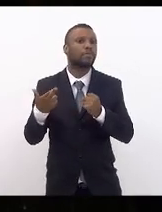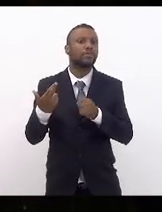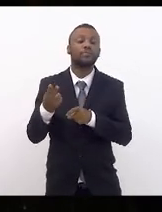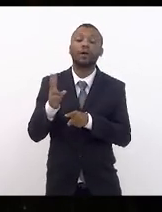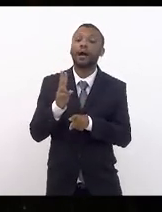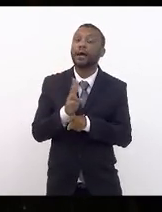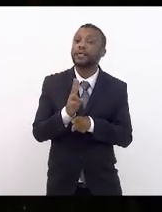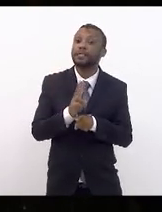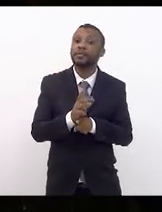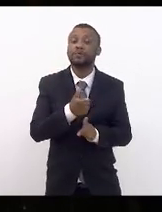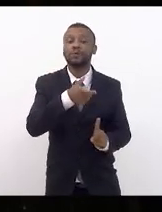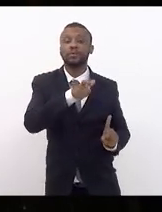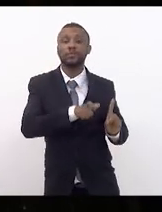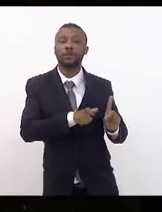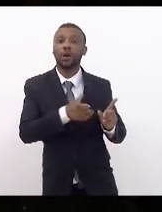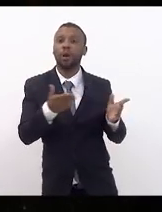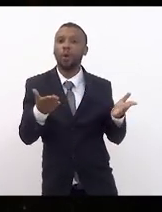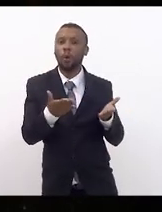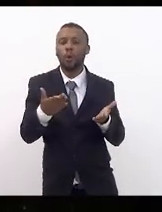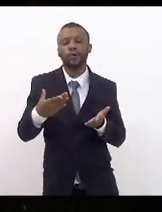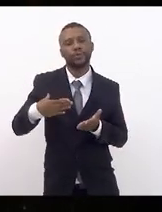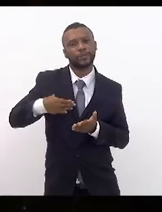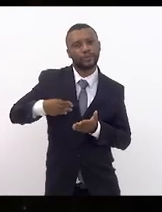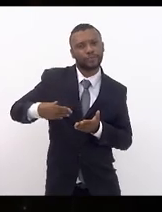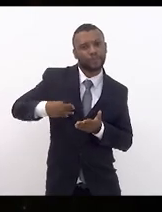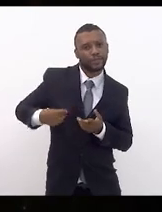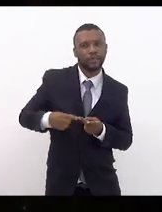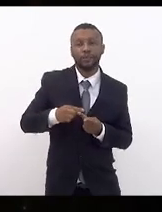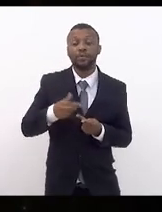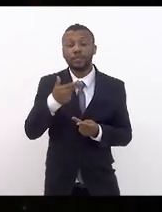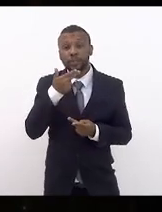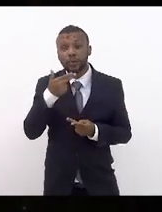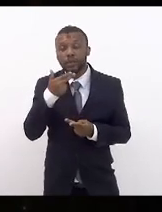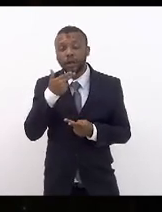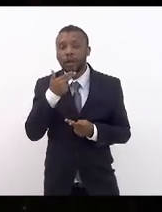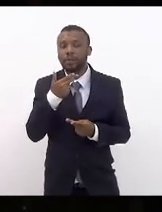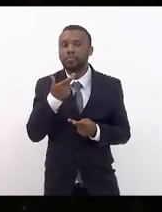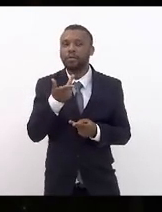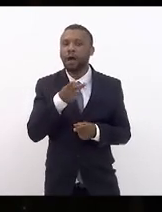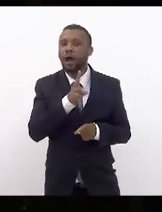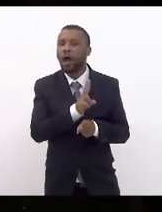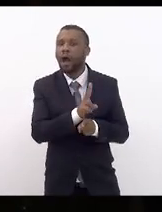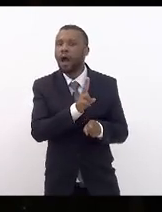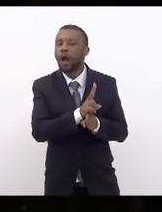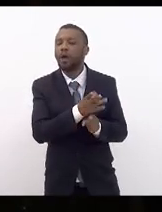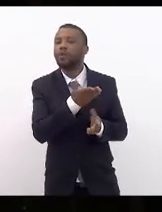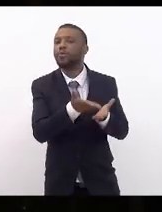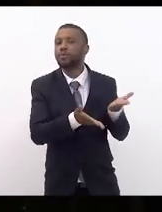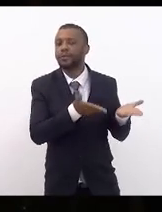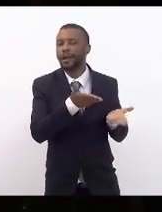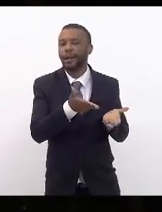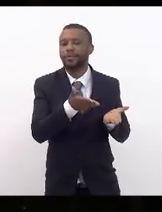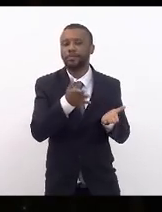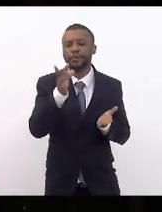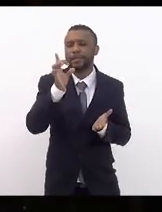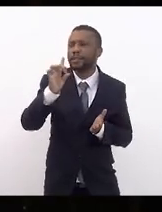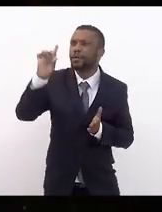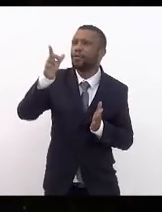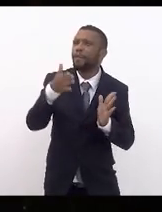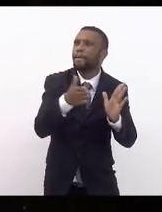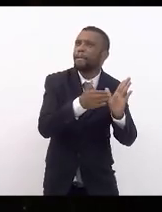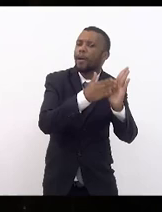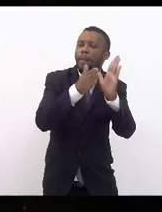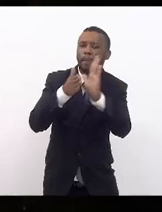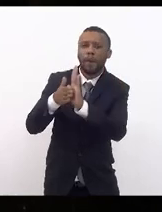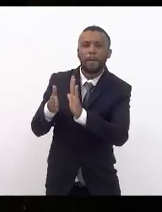atendidas por ele. E hoje levam seus filhos, seus netos aos seus cuidados. Louvado seja Deus pela vida